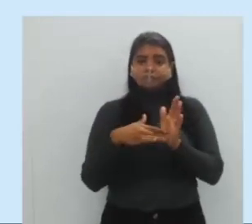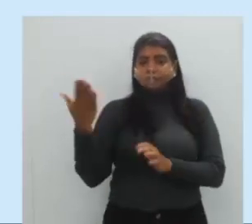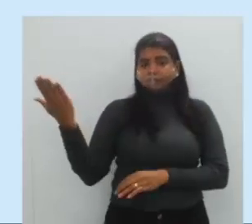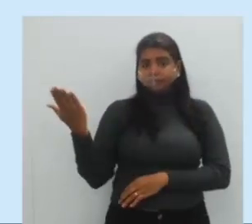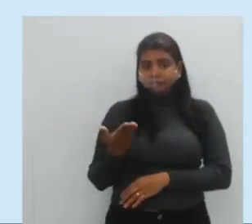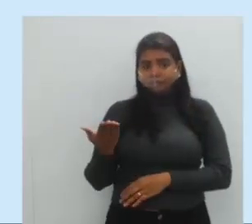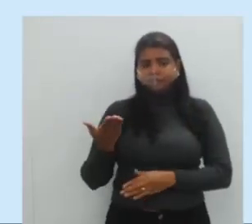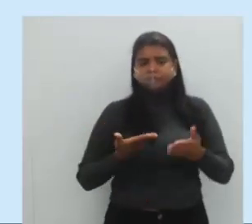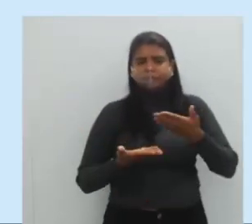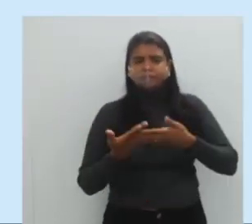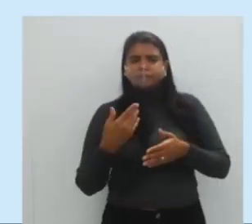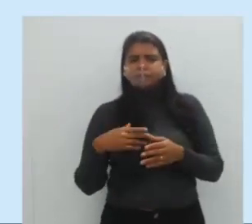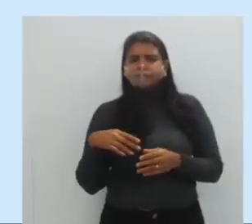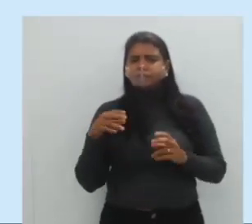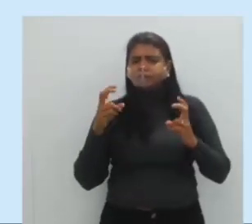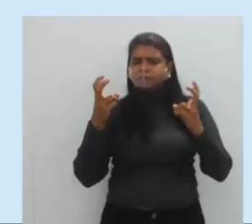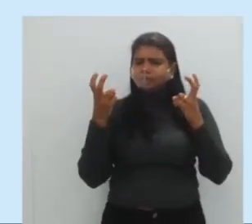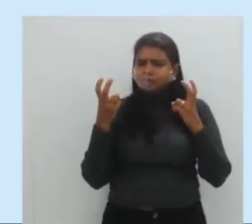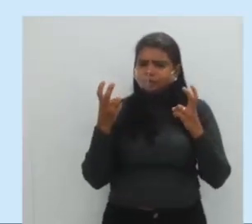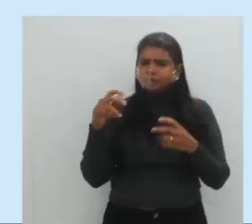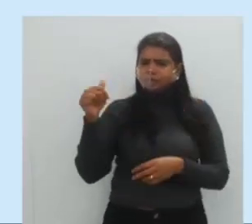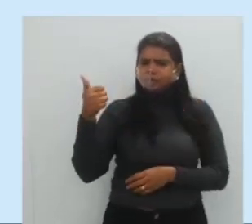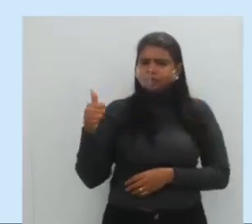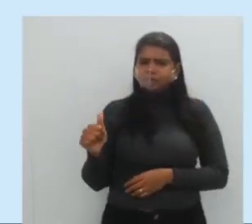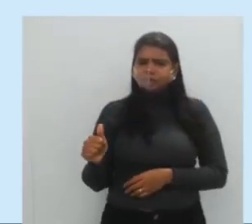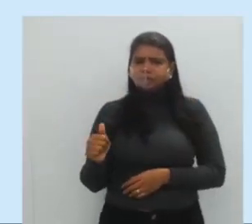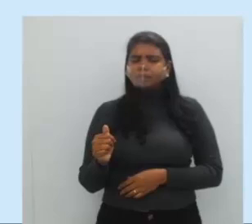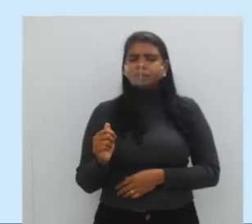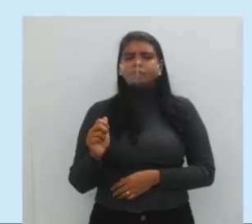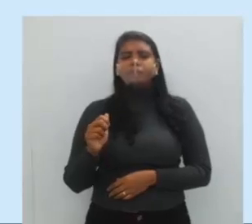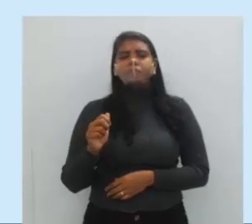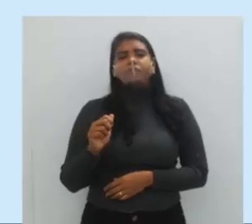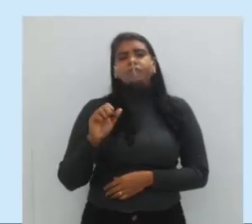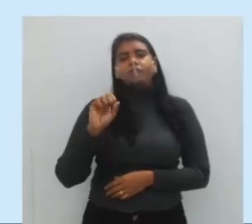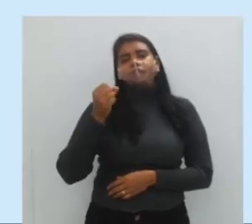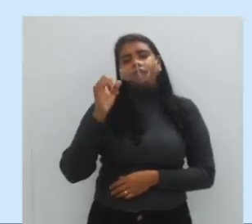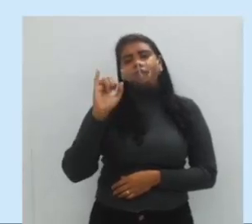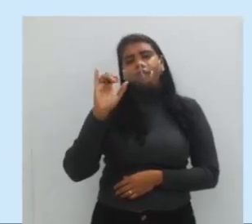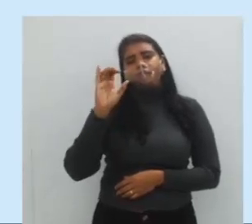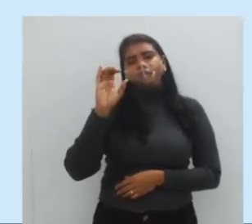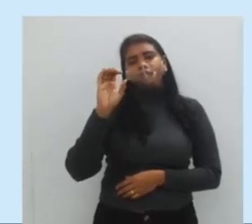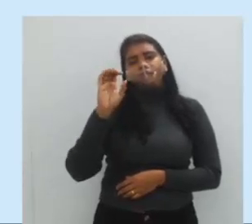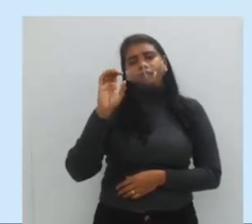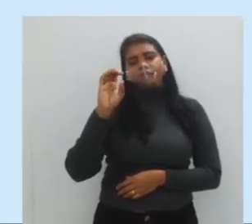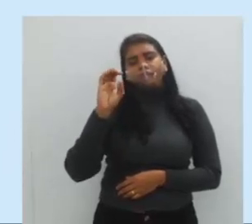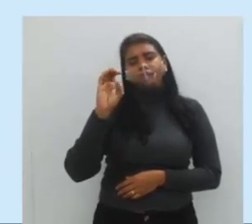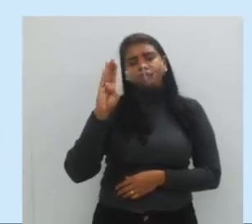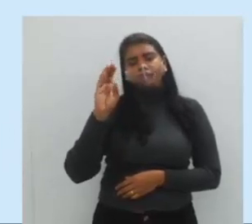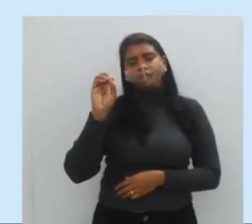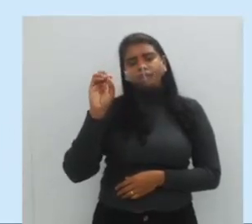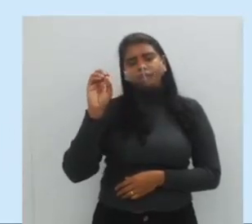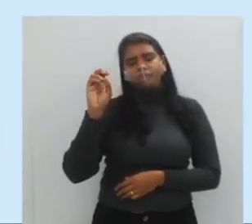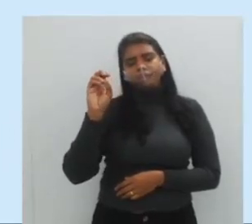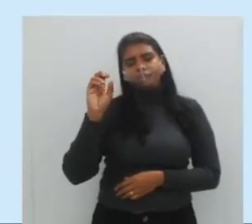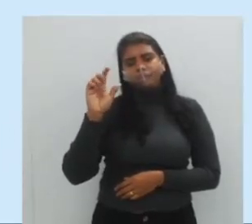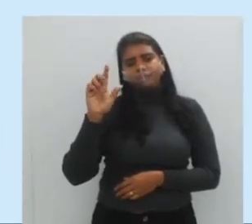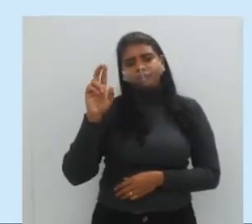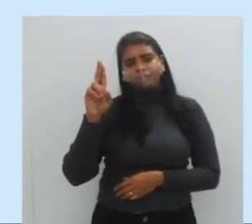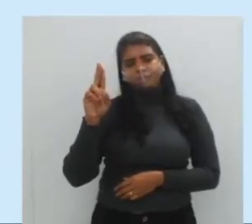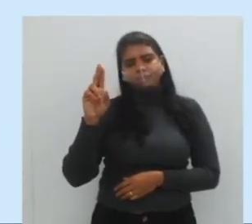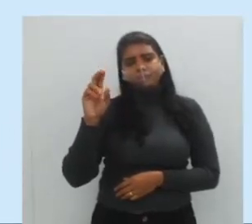até agora nós estamos observando, certo? Símbolos religiosos, símbolos que marcam esse